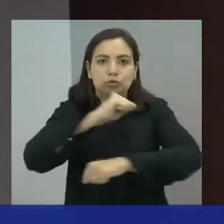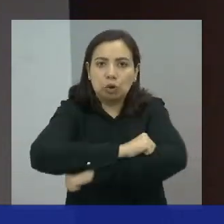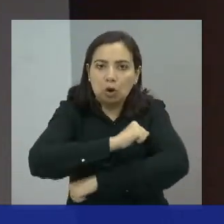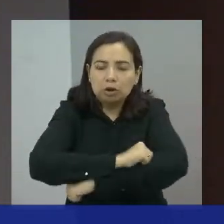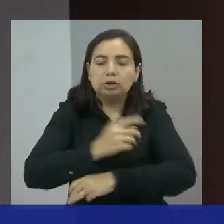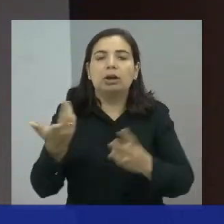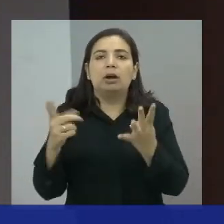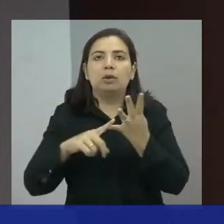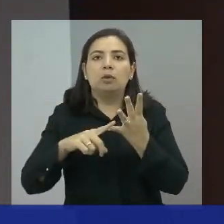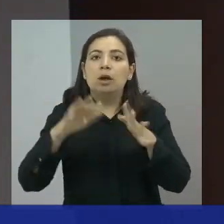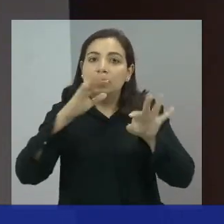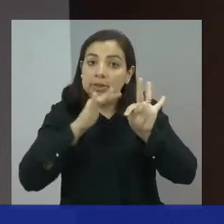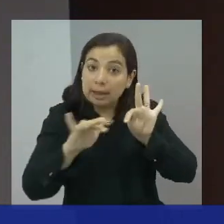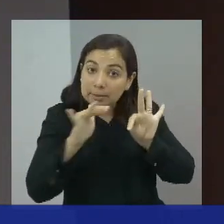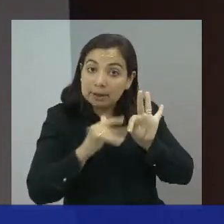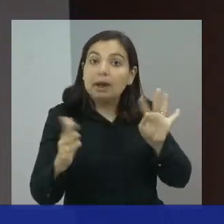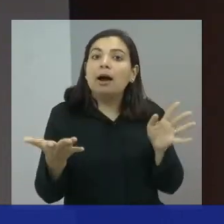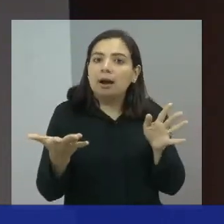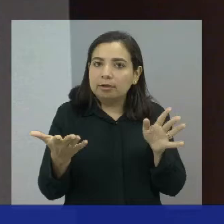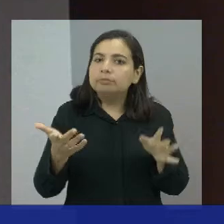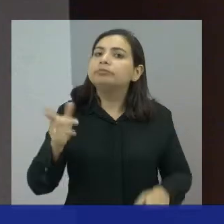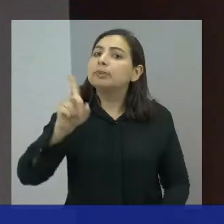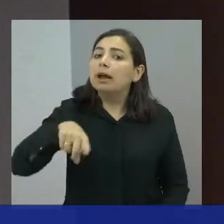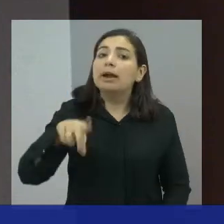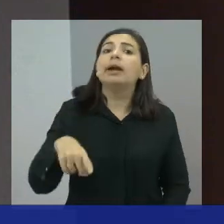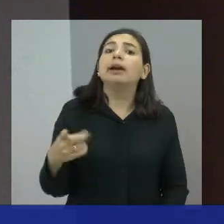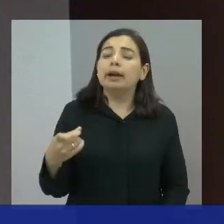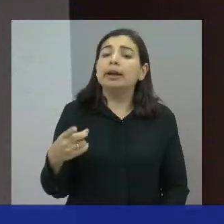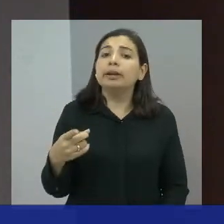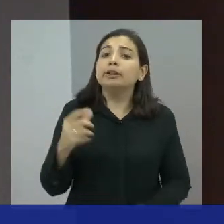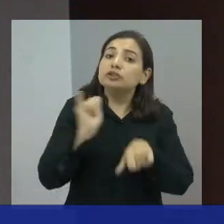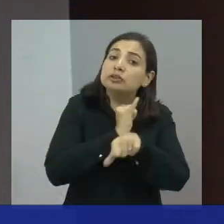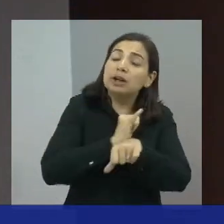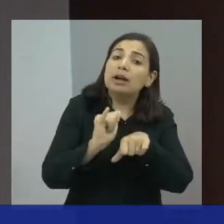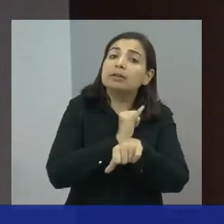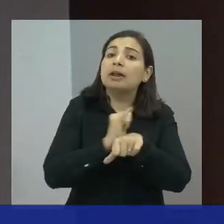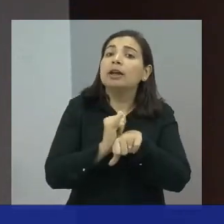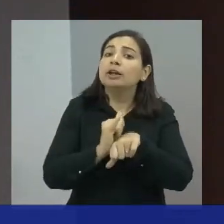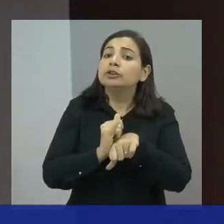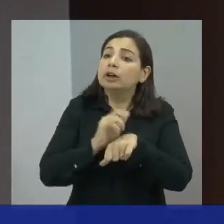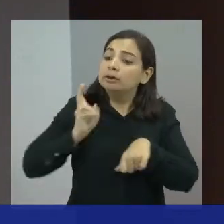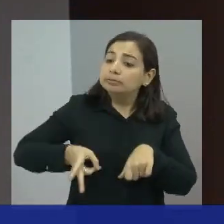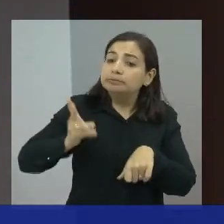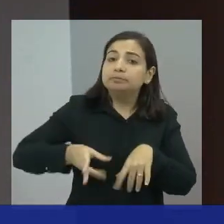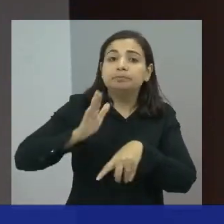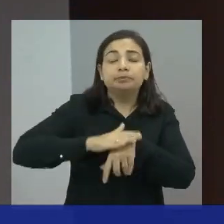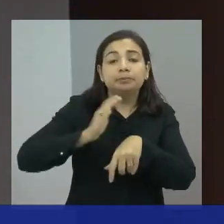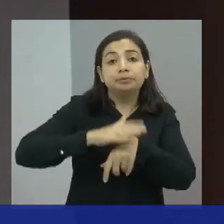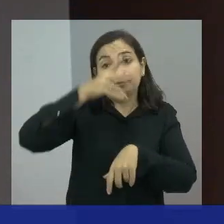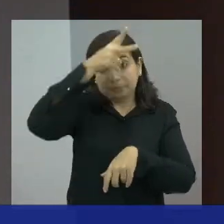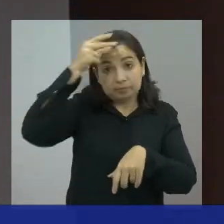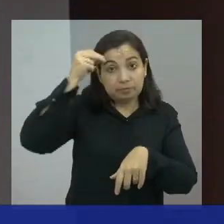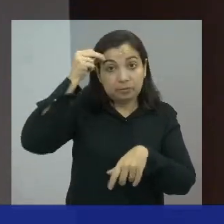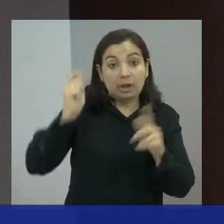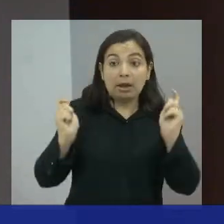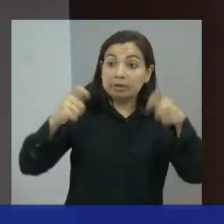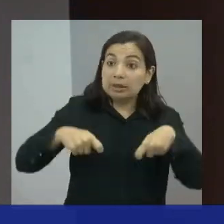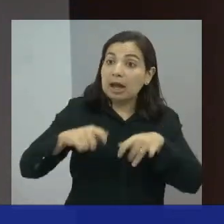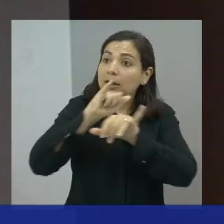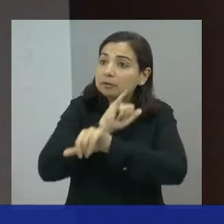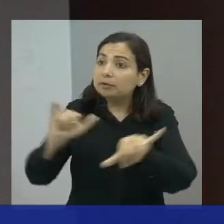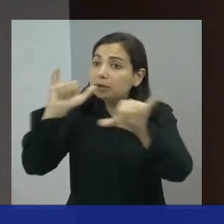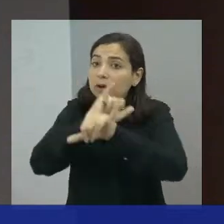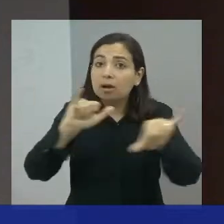nos terminais. Isso é uma forma contínua do poder público se comunicar com o cidadão